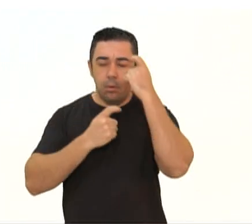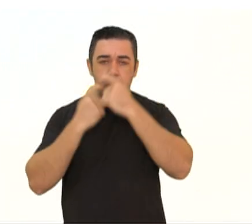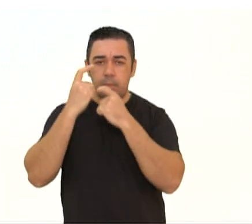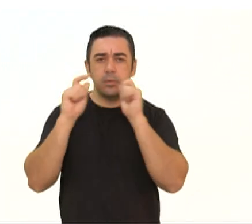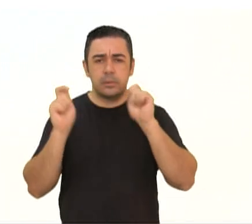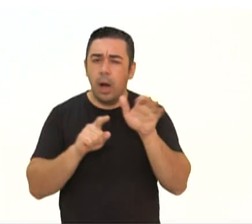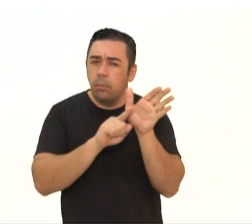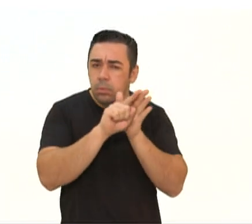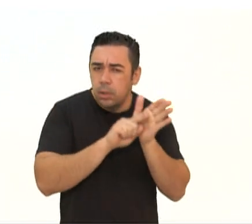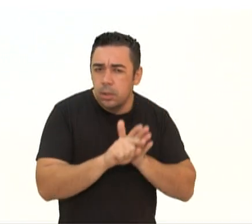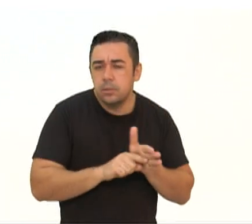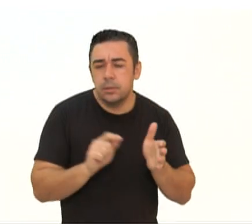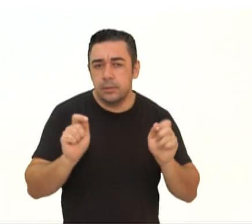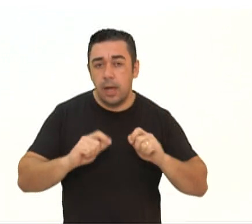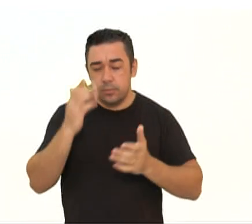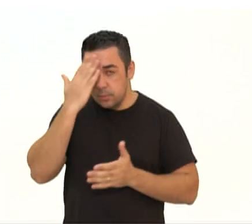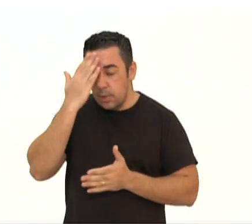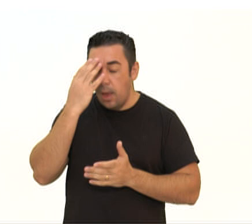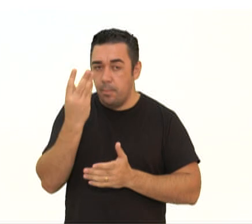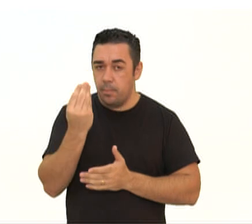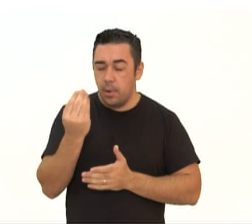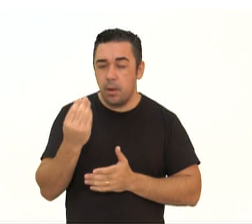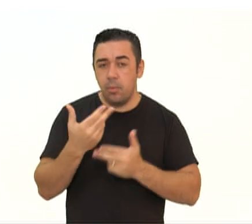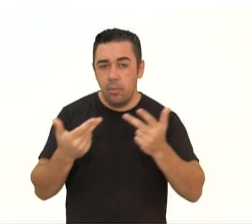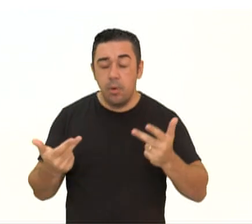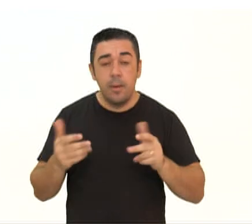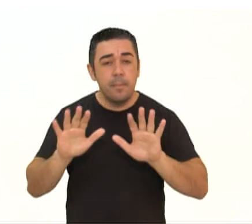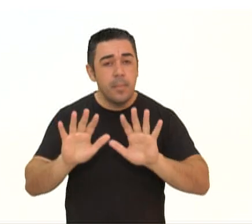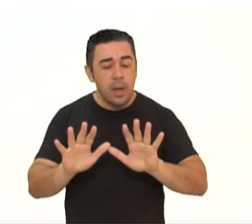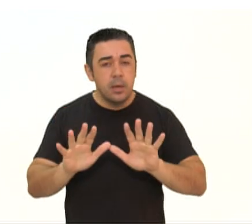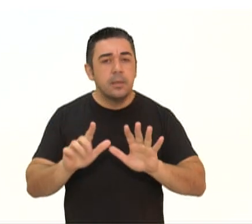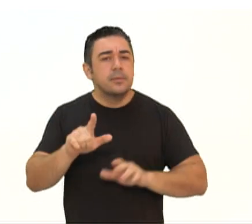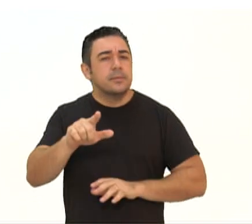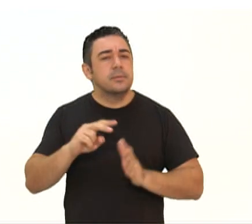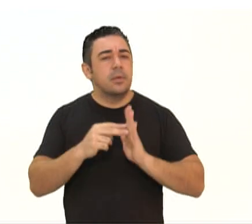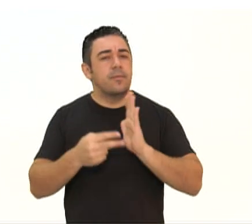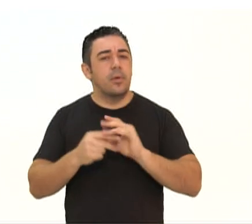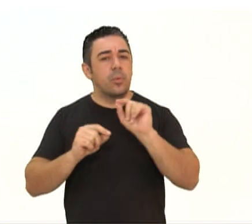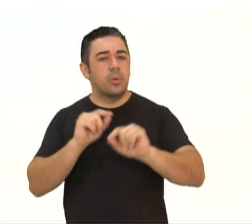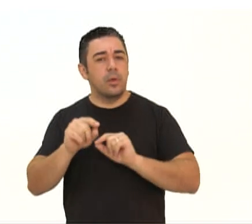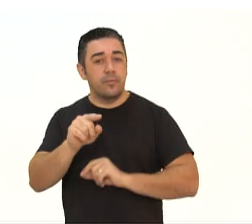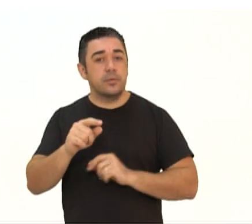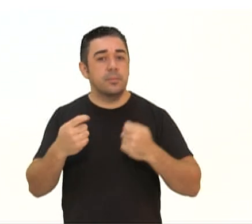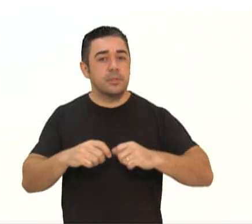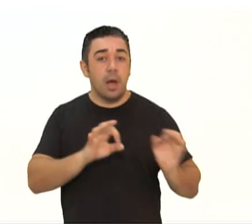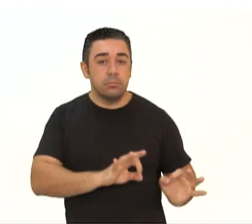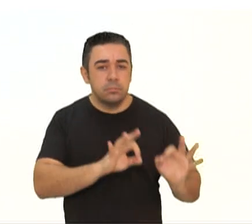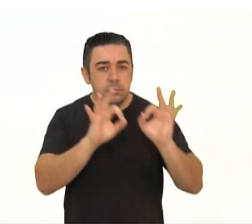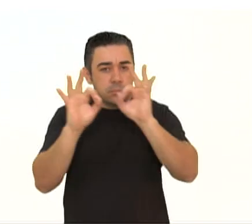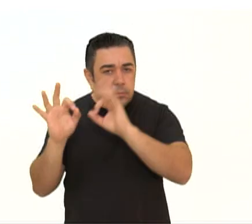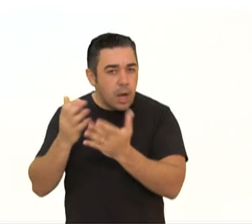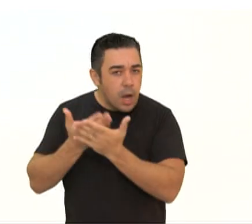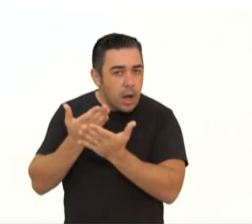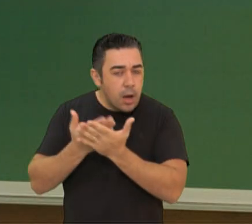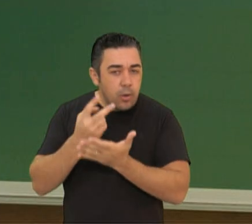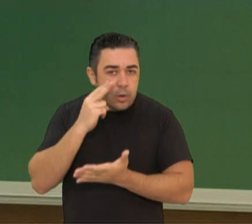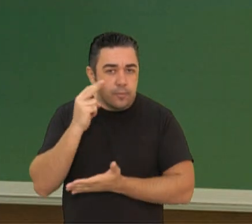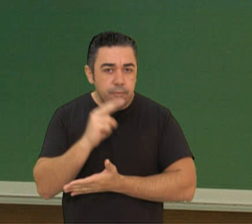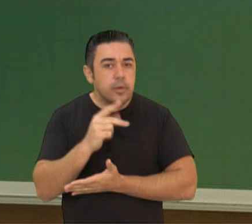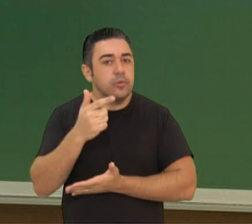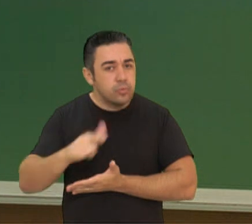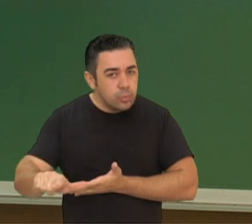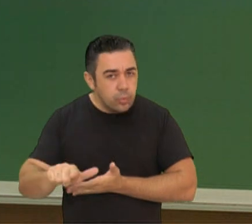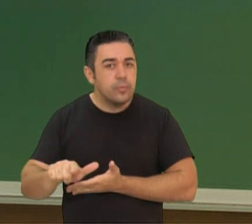né, ficar desesperado, é bastante coisa mesmo, mas aí, né, é um sinal que talvez valha a pena você retomar um pouquinho a